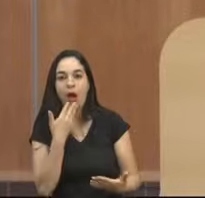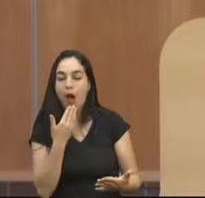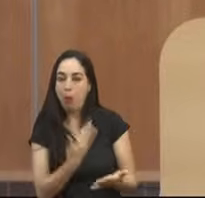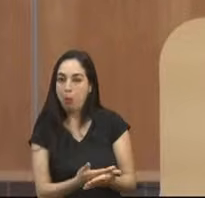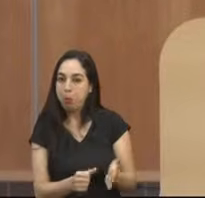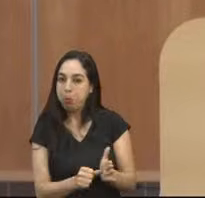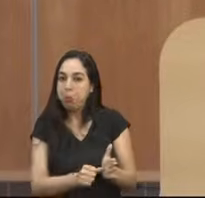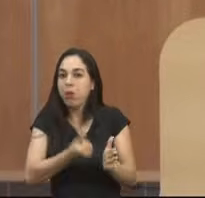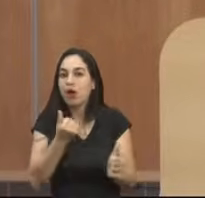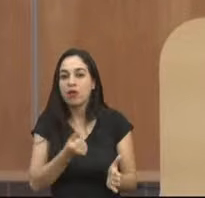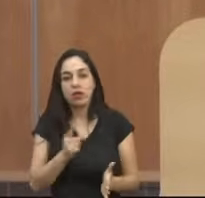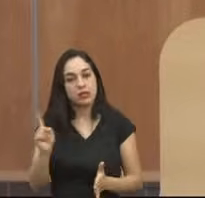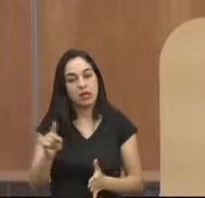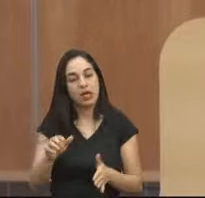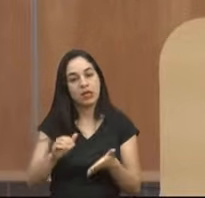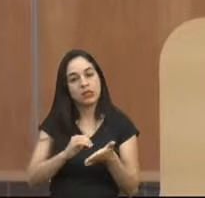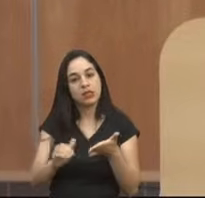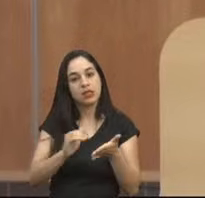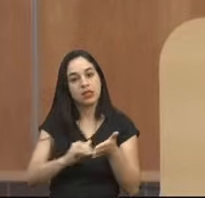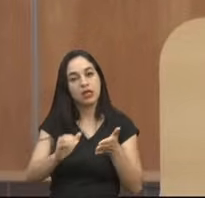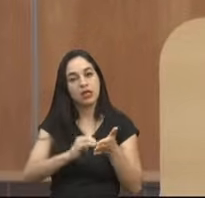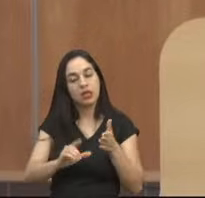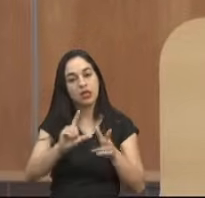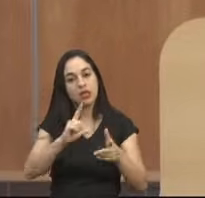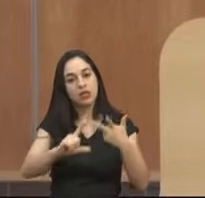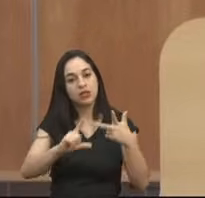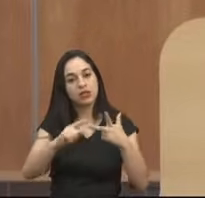que me contaram lá na Secretaria Legislativa.